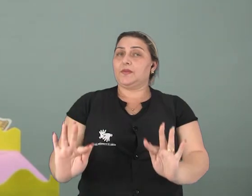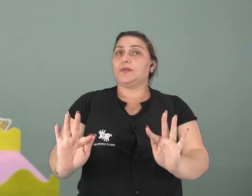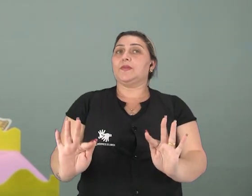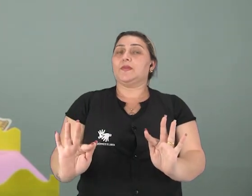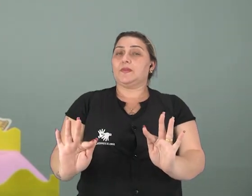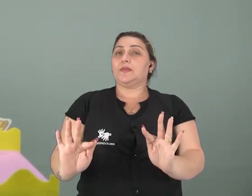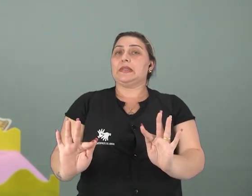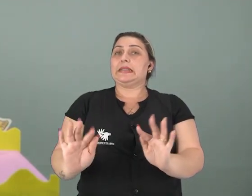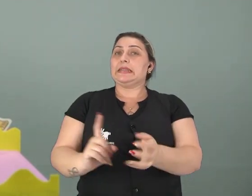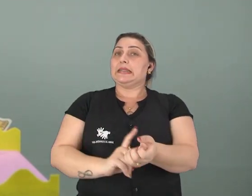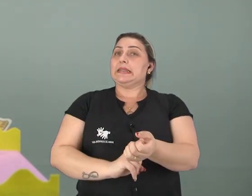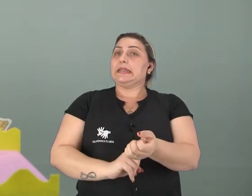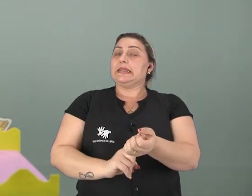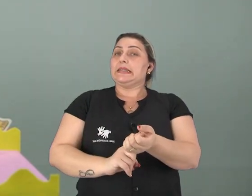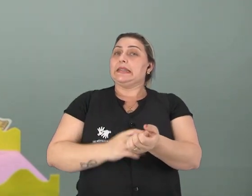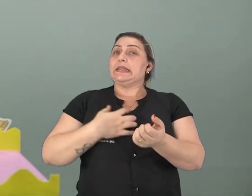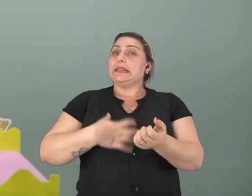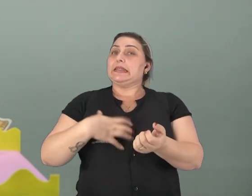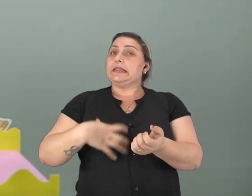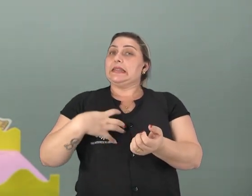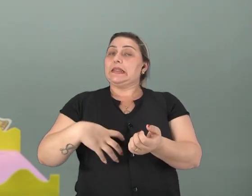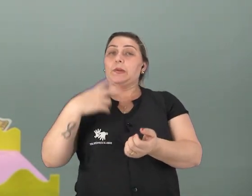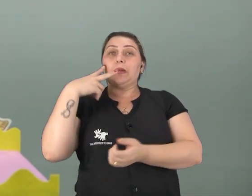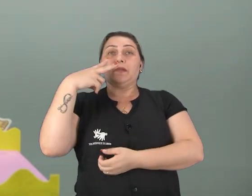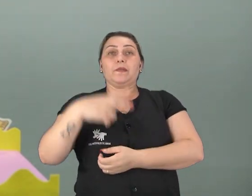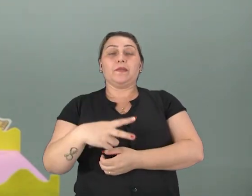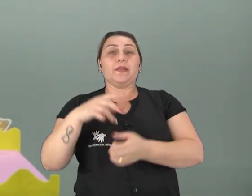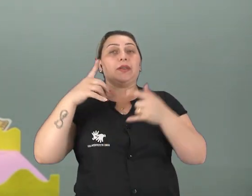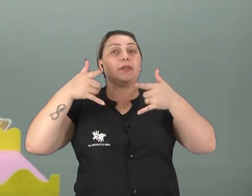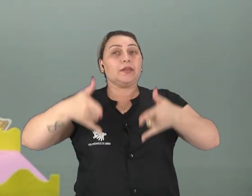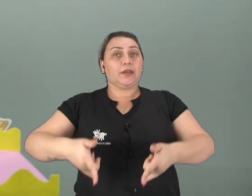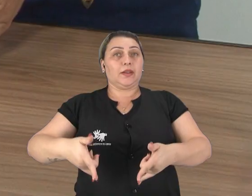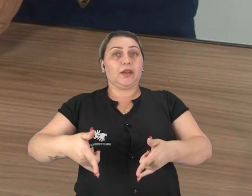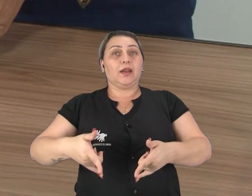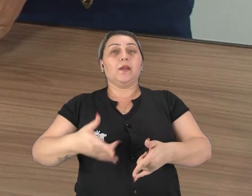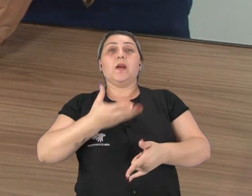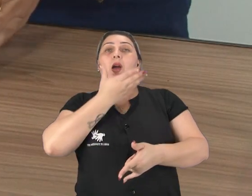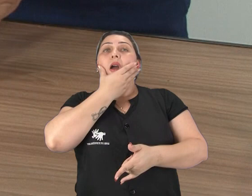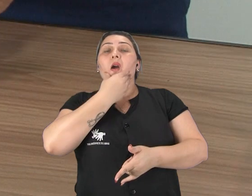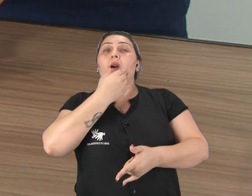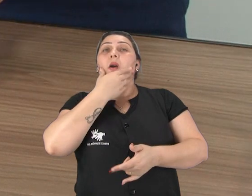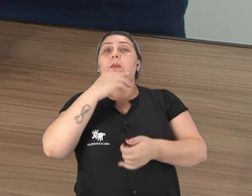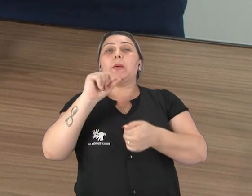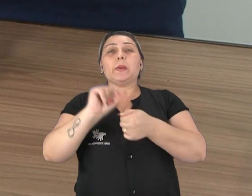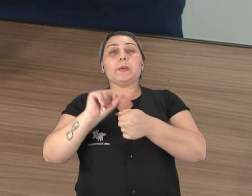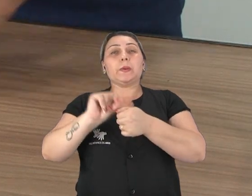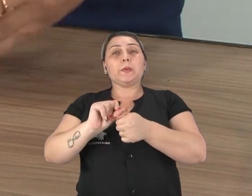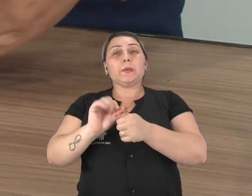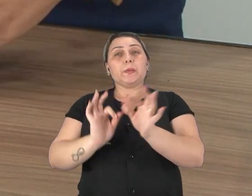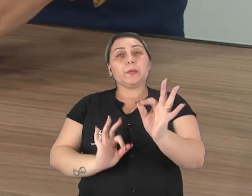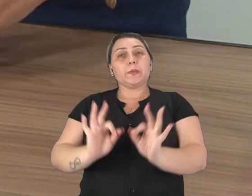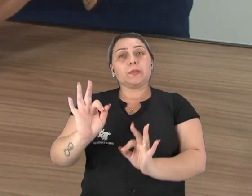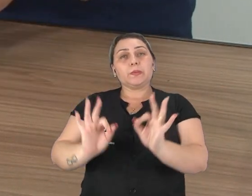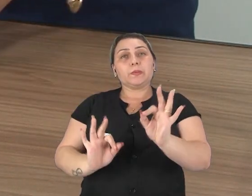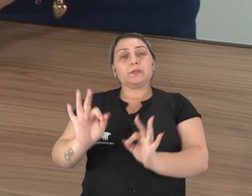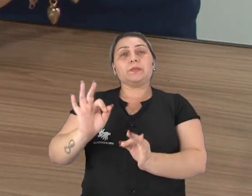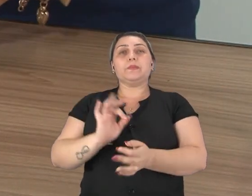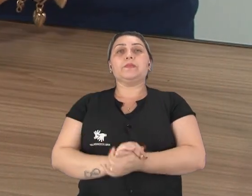felizes e ansiosos para ver a cama que o carpinteiro havia